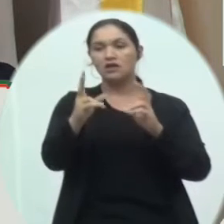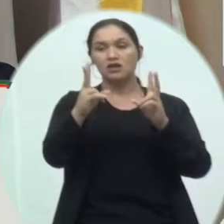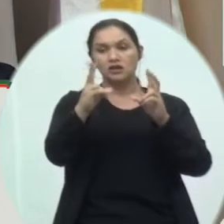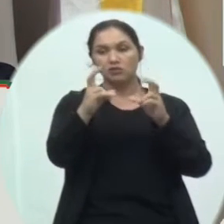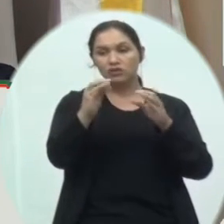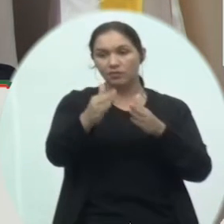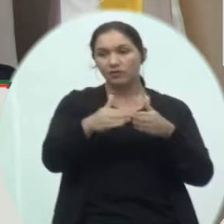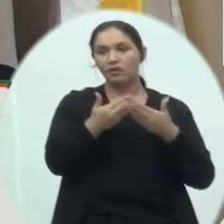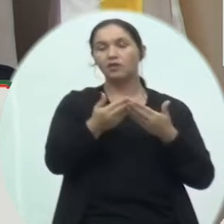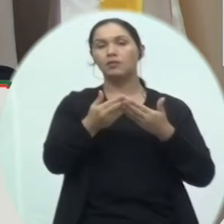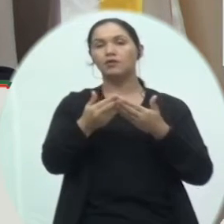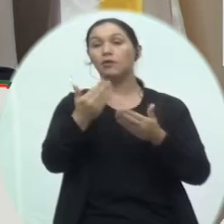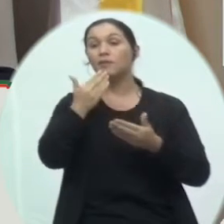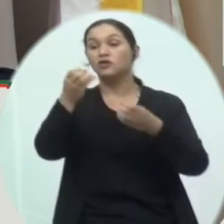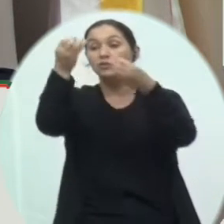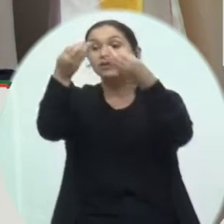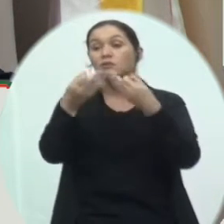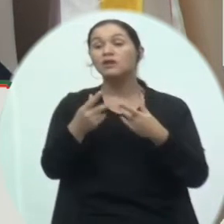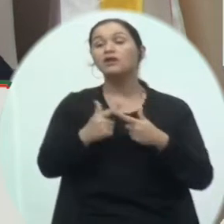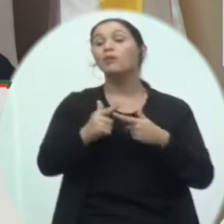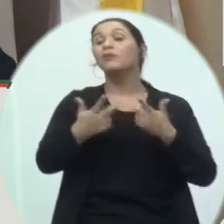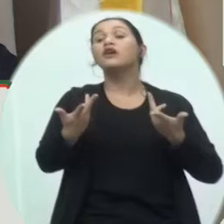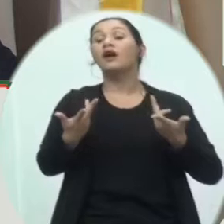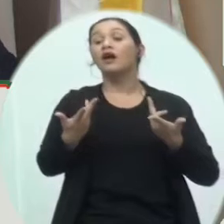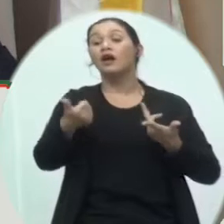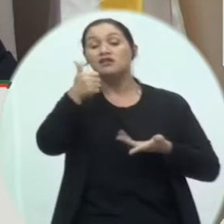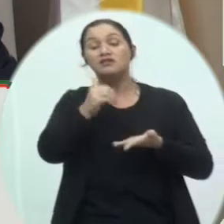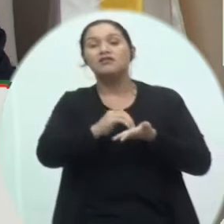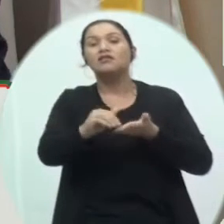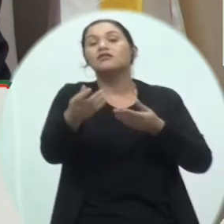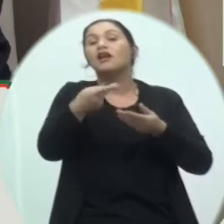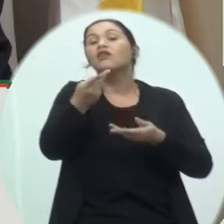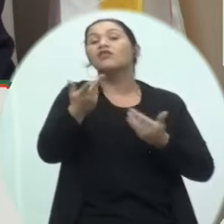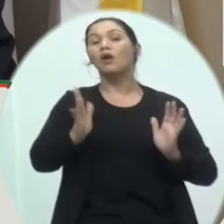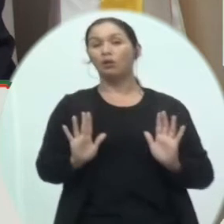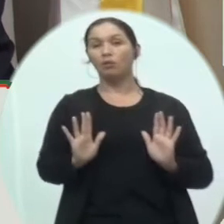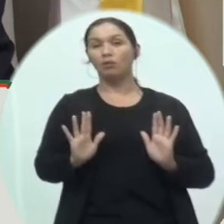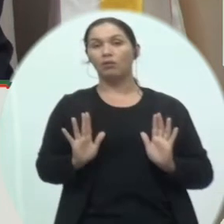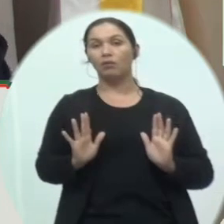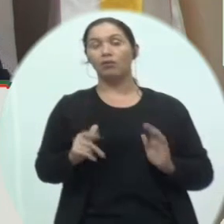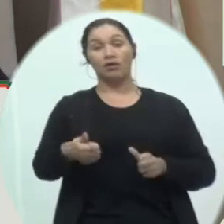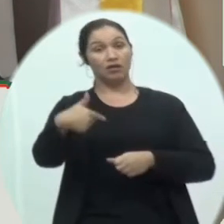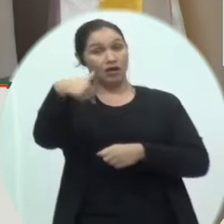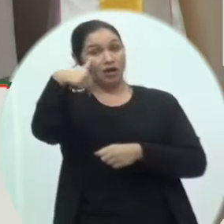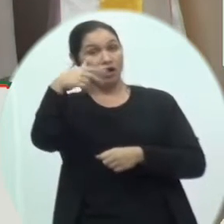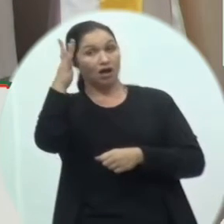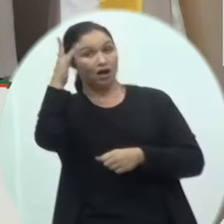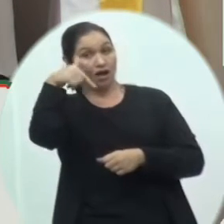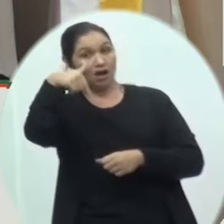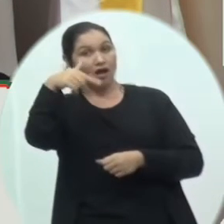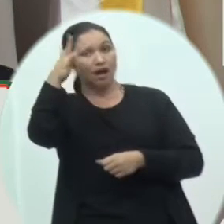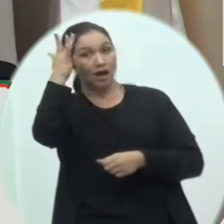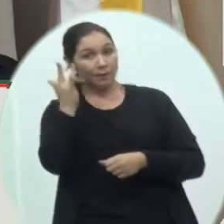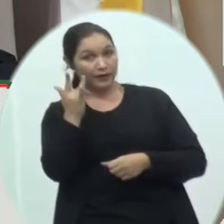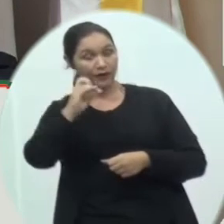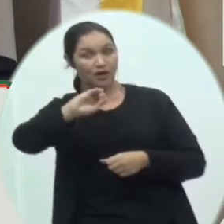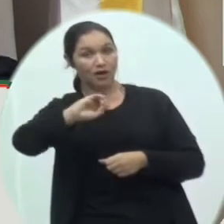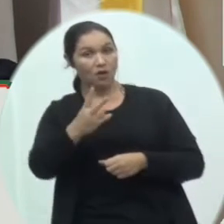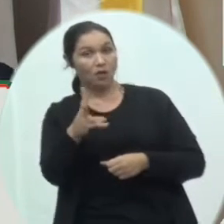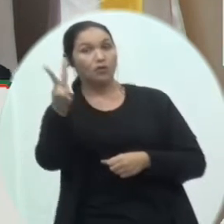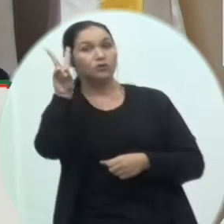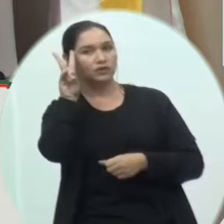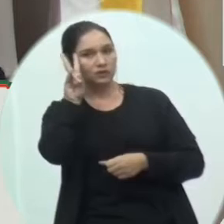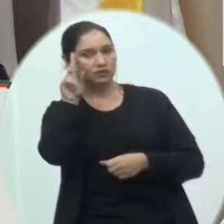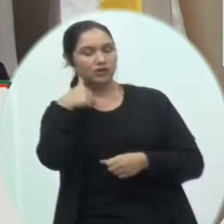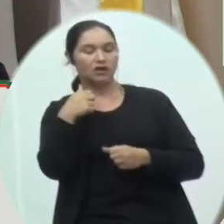É o que eu vou fazer, e vou entrar com esse requerimento mais tarde amanhã, se possível, segunda-feira. Com referência à falação